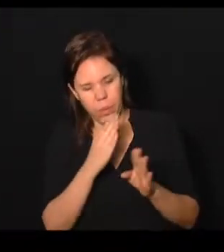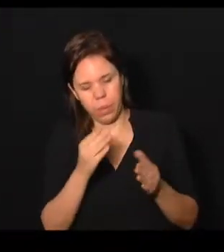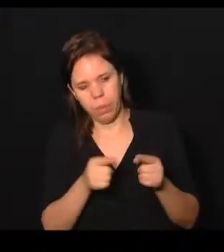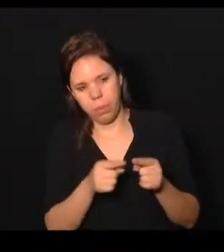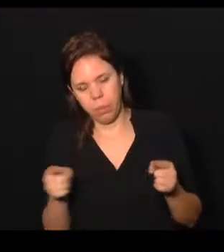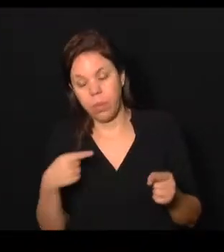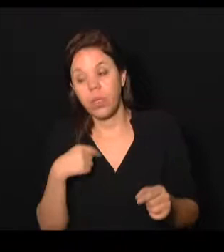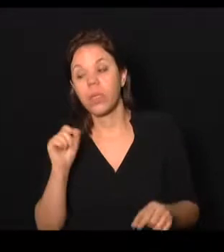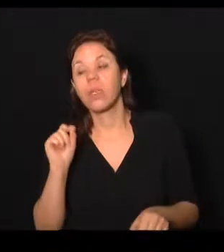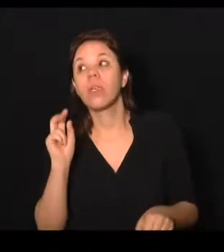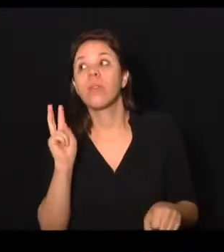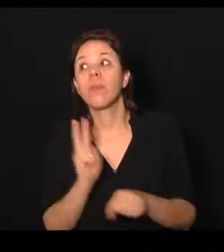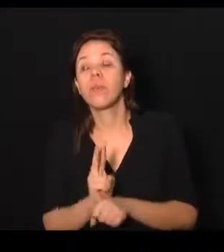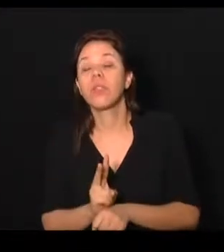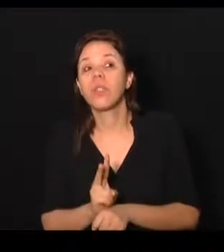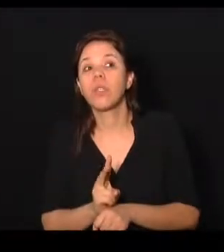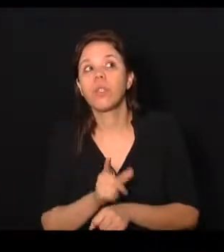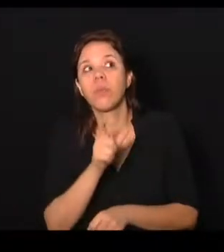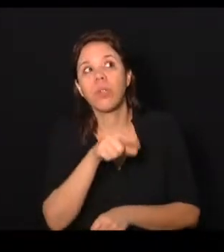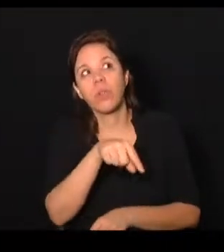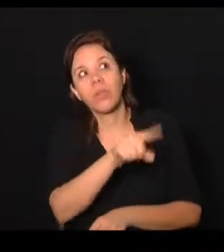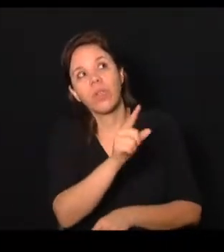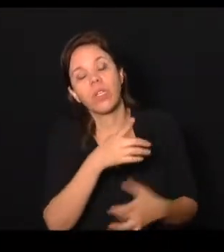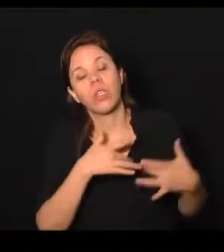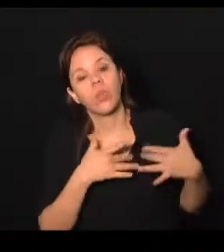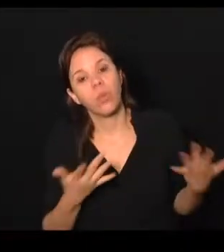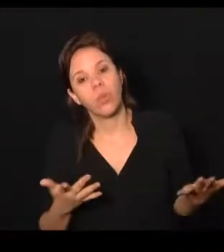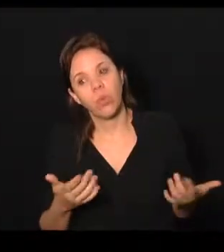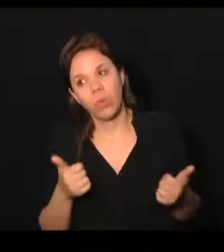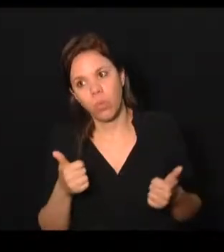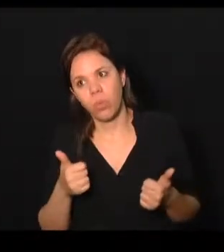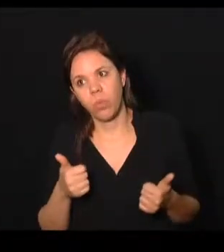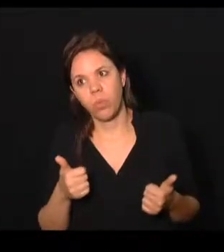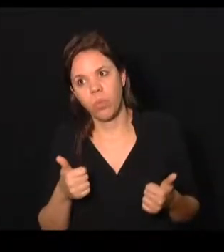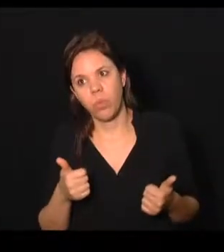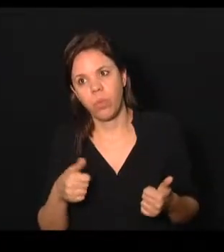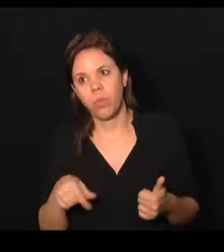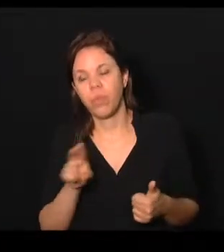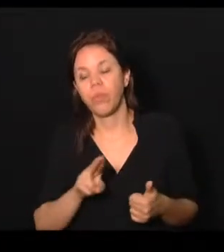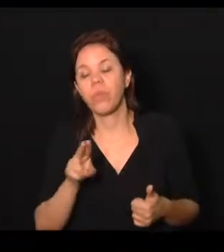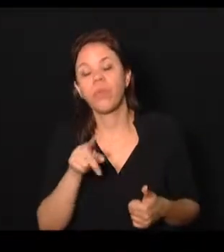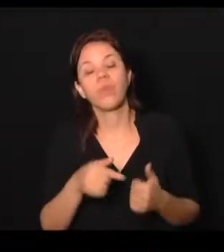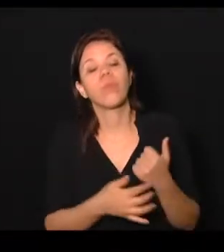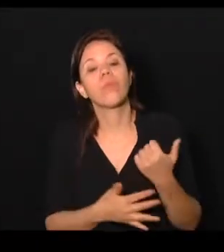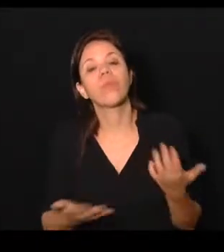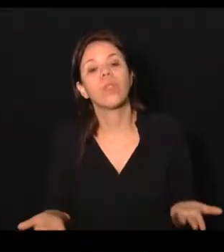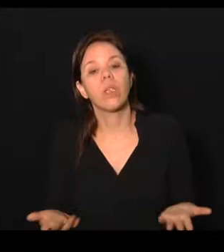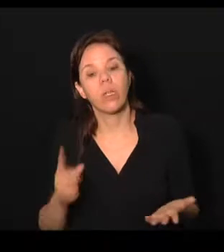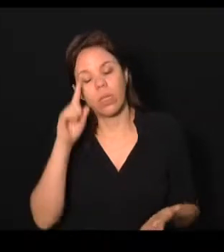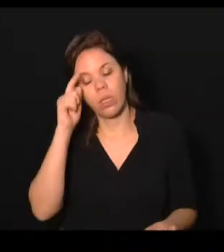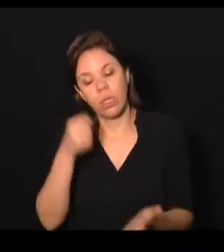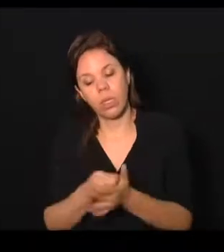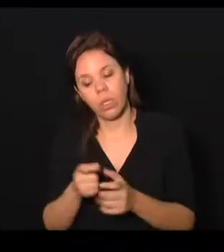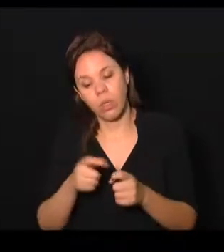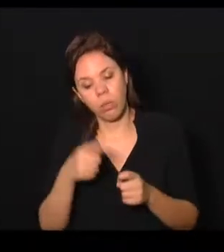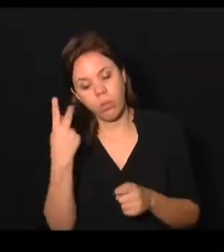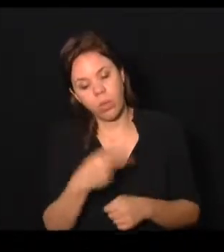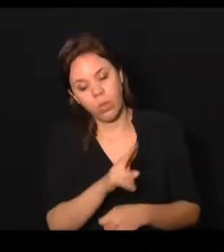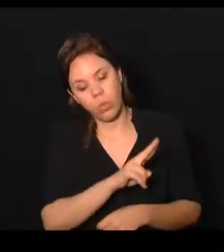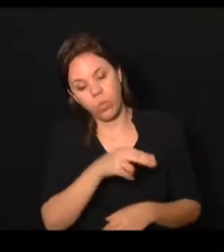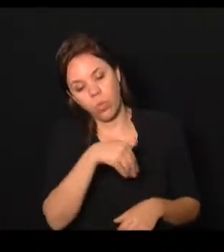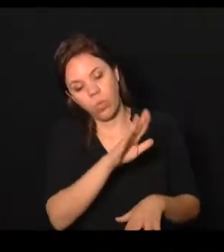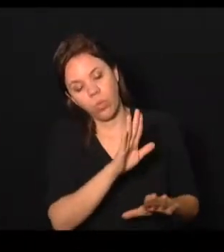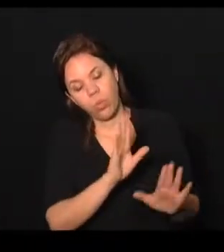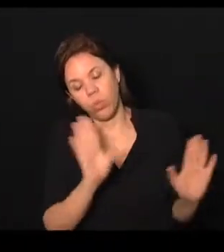eu vou proteger? Então, a pessoa foi lá doar, ela doou, muito bem. Agora, eu vou utilizar esse sangue, aí é uma decisão médica. Aí é uma decisão